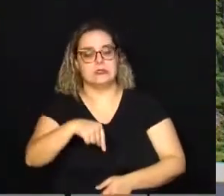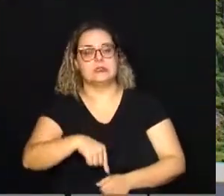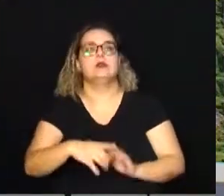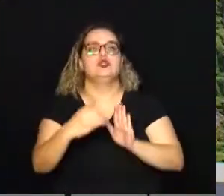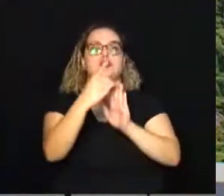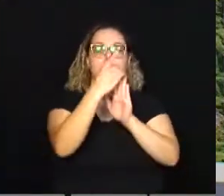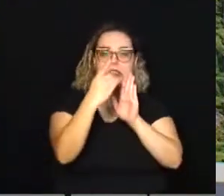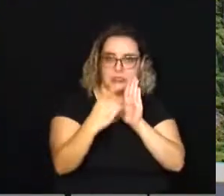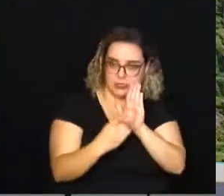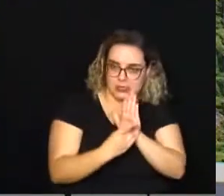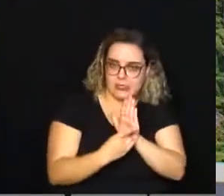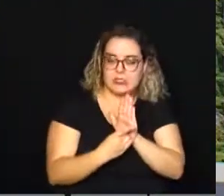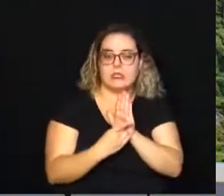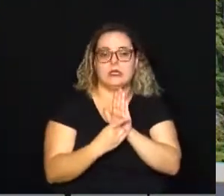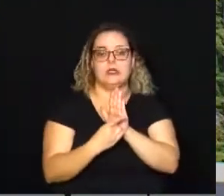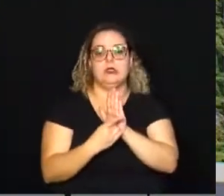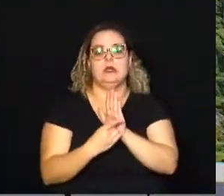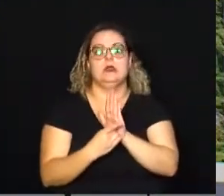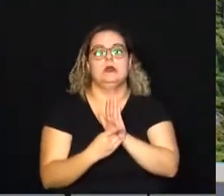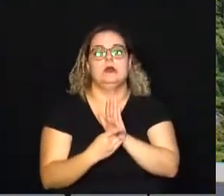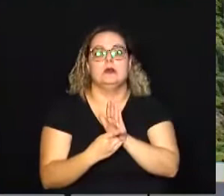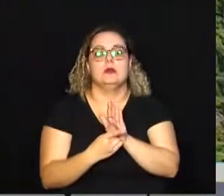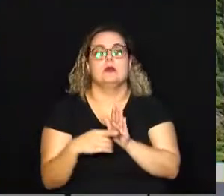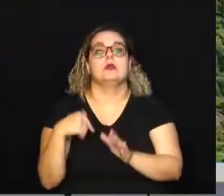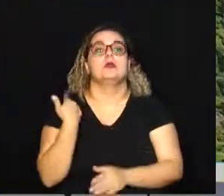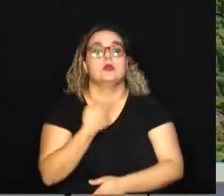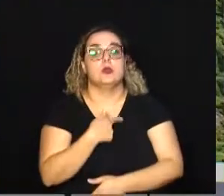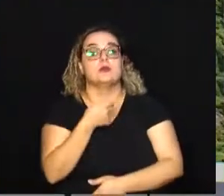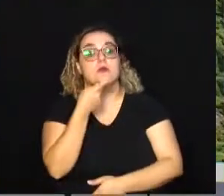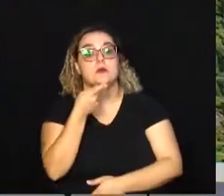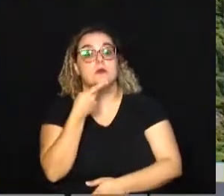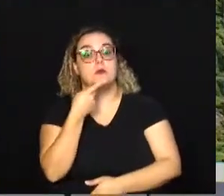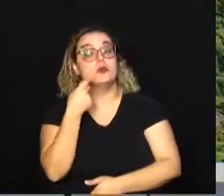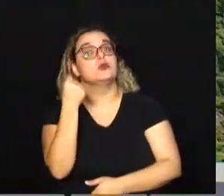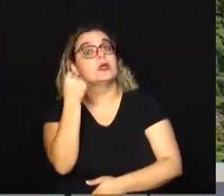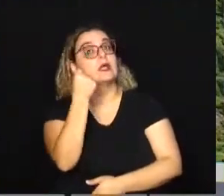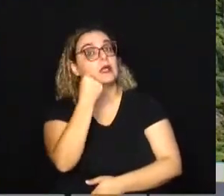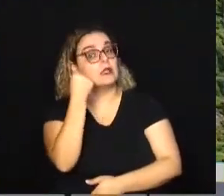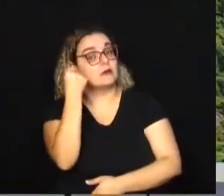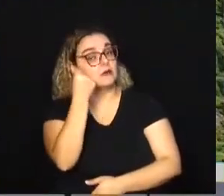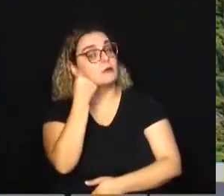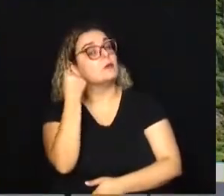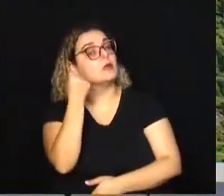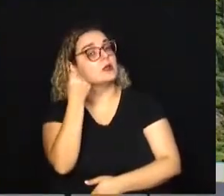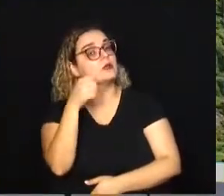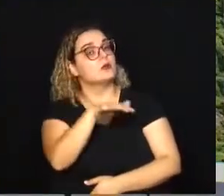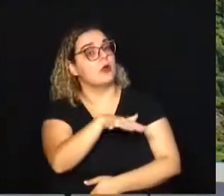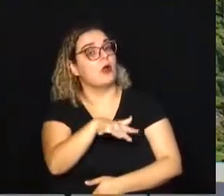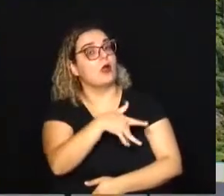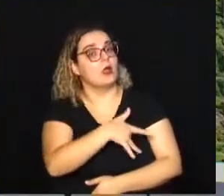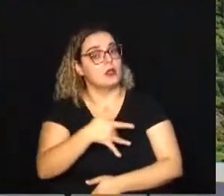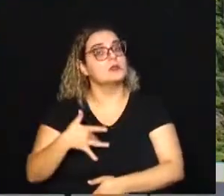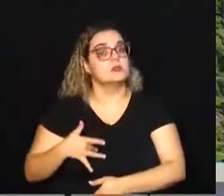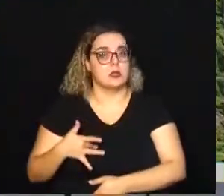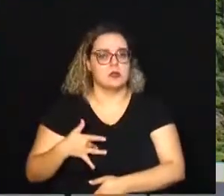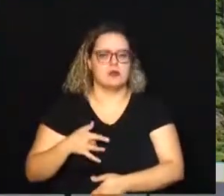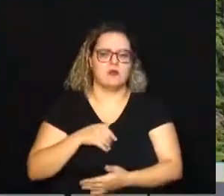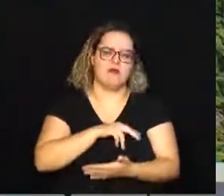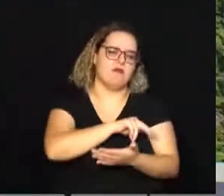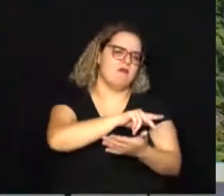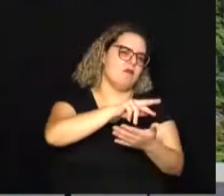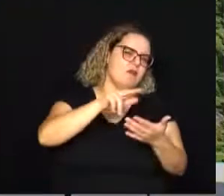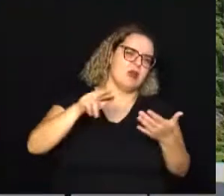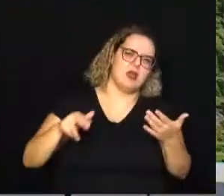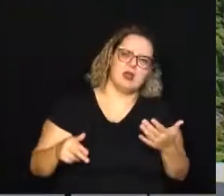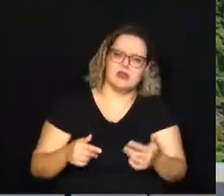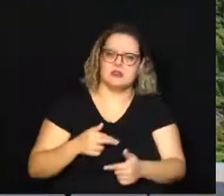decreto assim, que aponta que a gente está numa gravidade, num agravamento. Inclusive, saiu hoje, né, várias matérias, né,